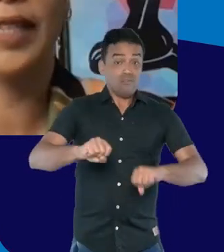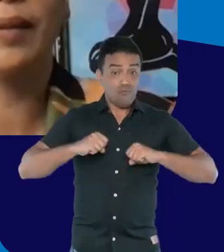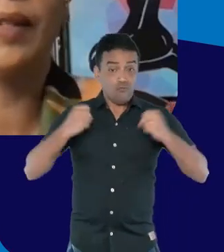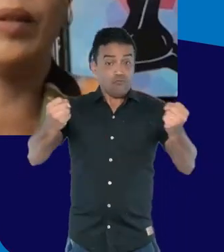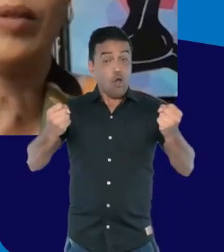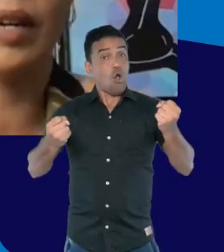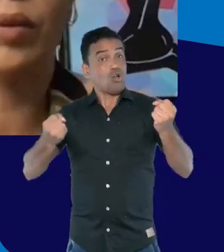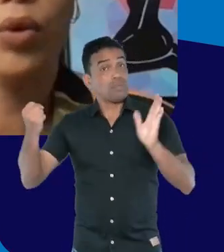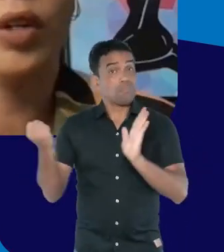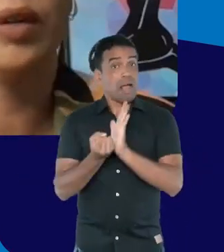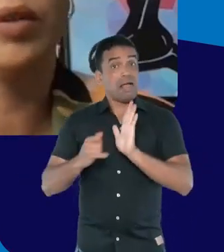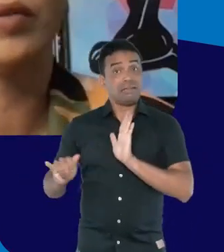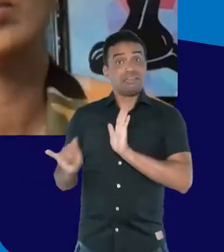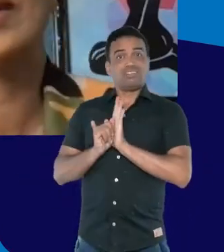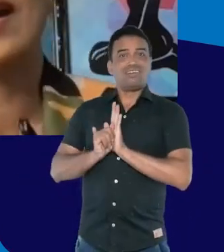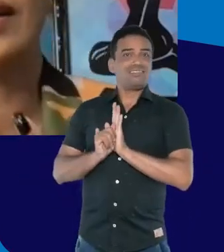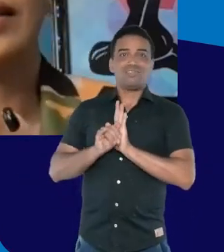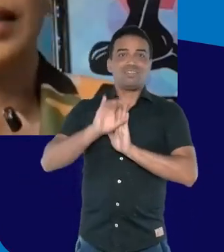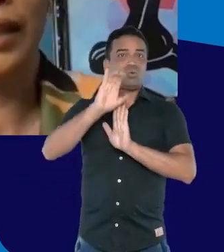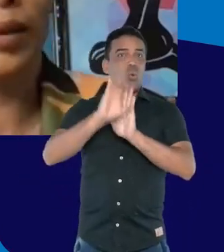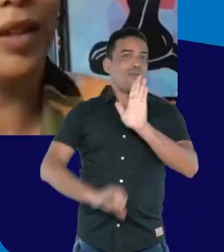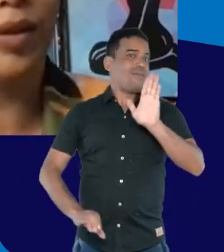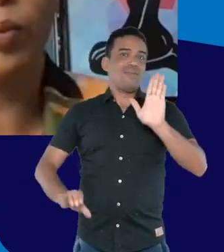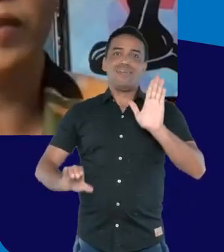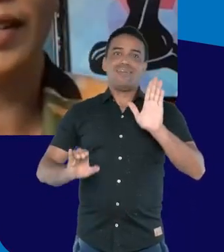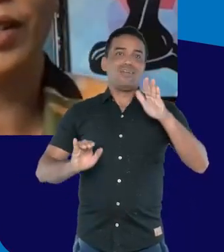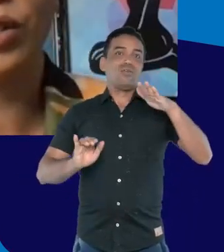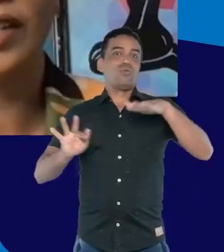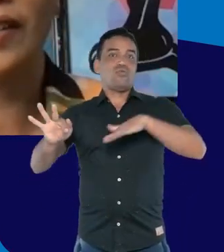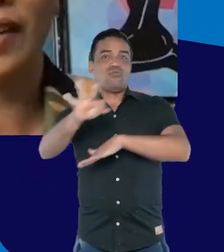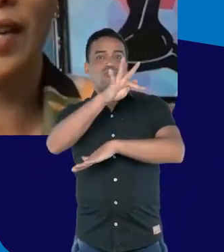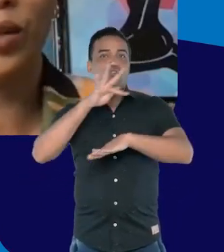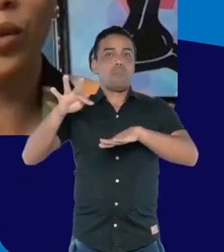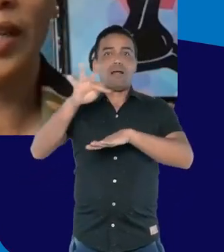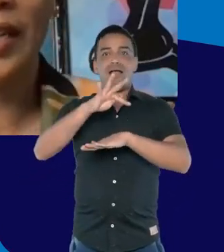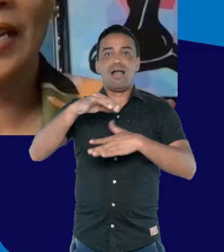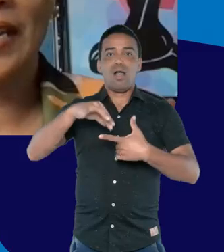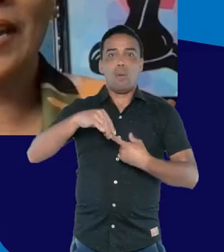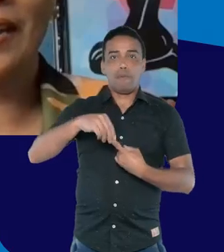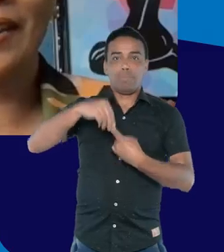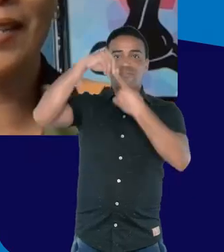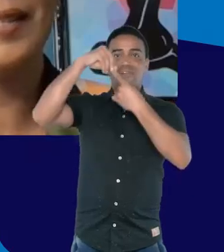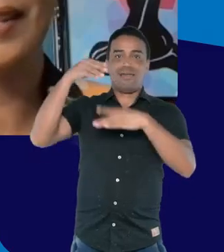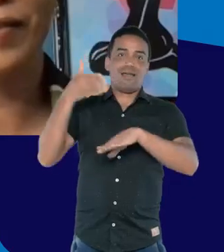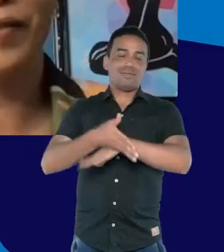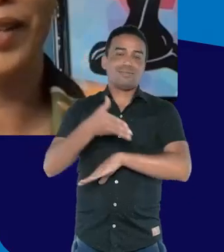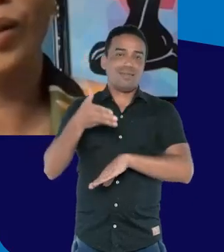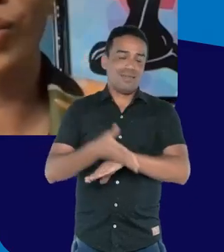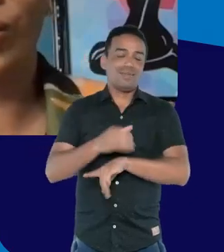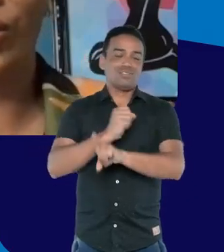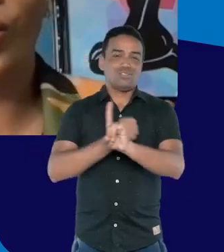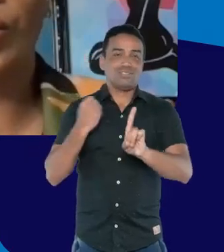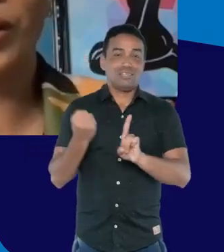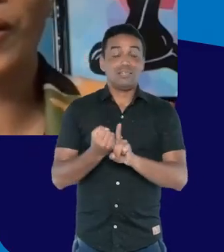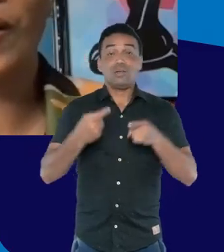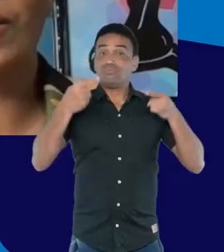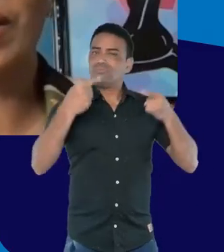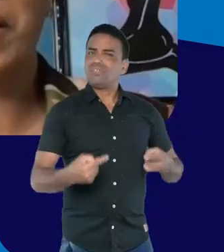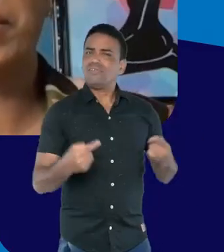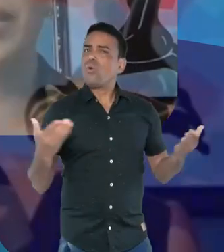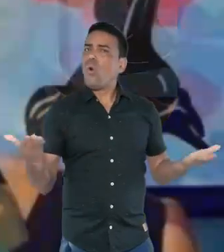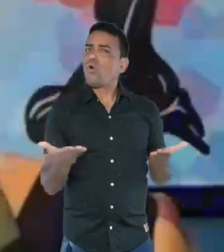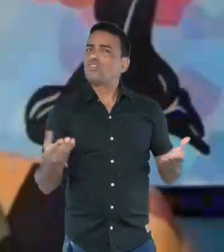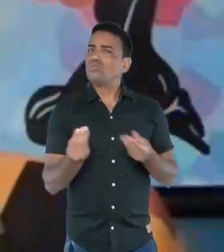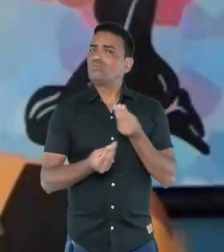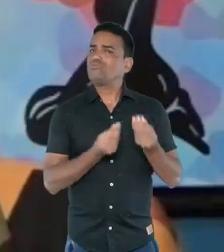história, que às vezes não está nos currículos formais, não está nos privilégios de acesso. E aí esse desafio, hoje, como que coloca